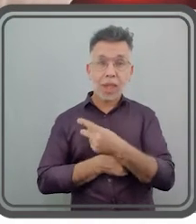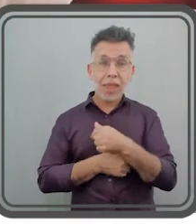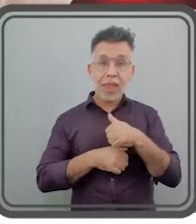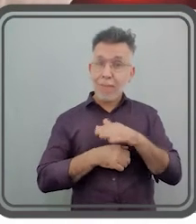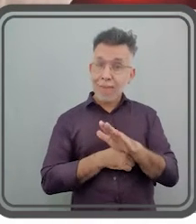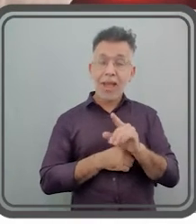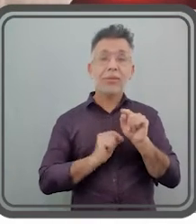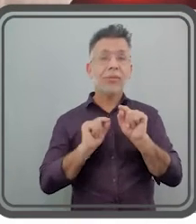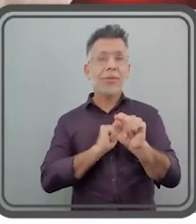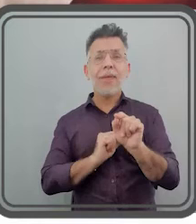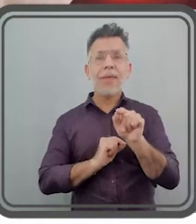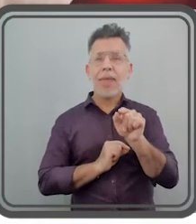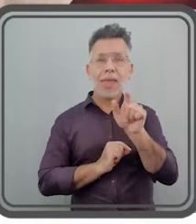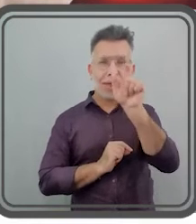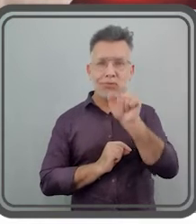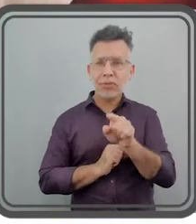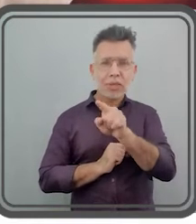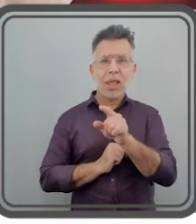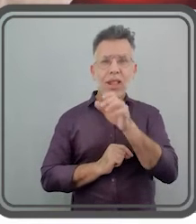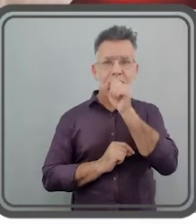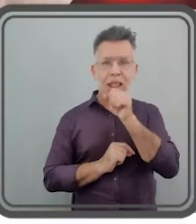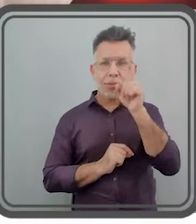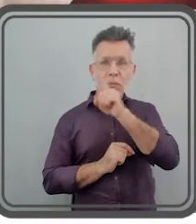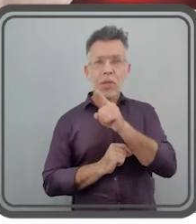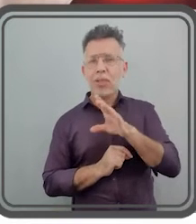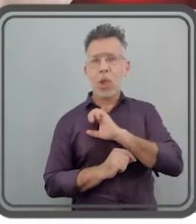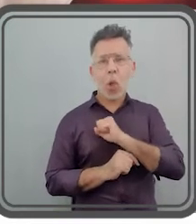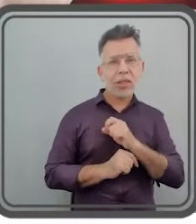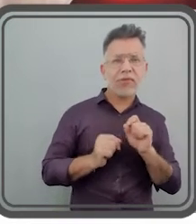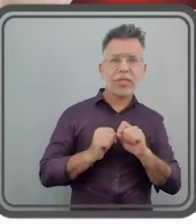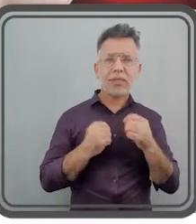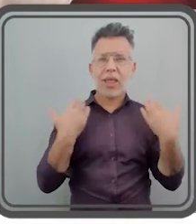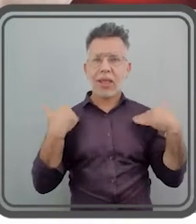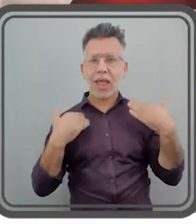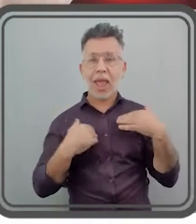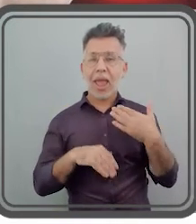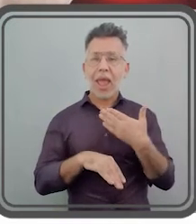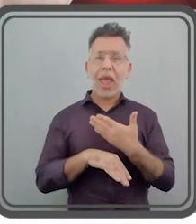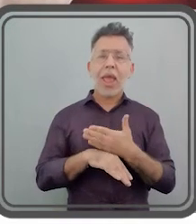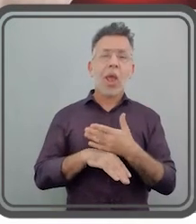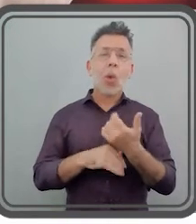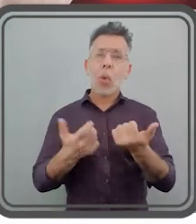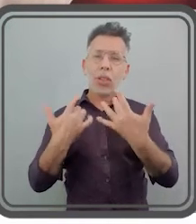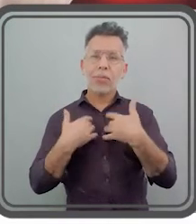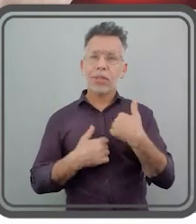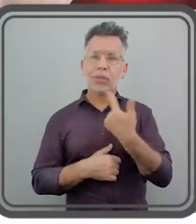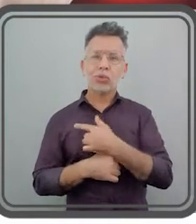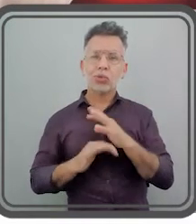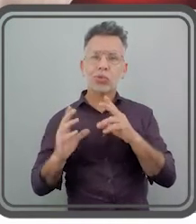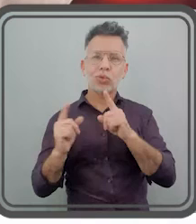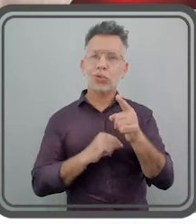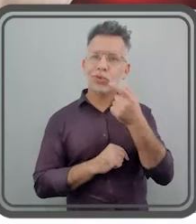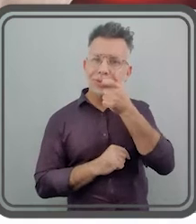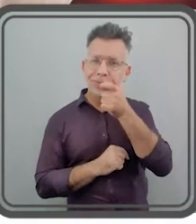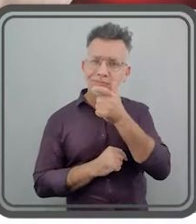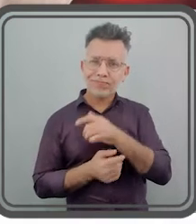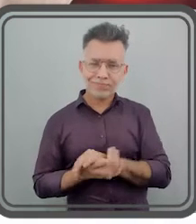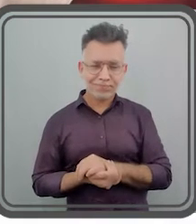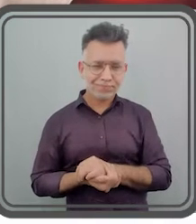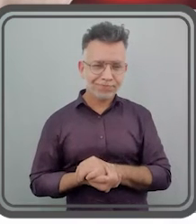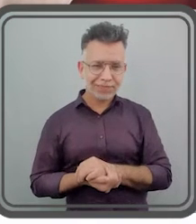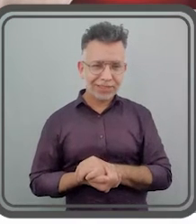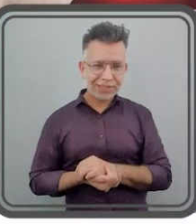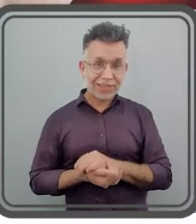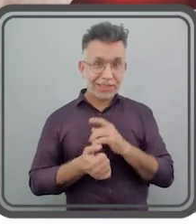pessoal e mais do que isso que o Gustavo no final de semana Quais são os hobbies que que faz as atividades quanto um pouquinho mais para nossa audiência vamos